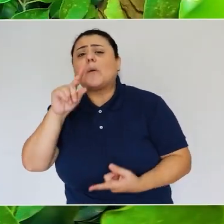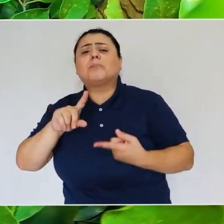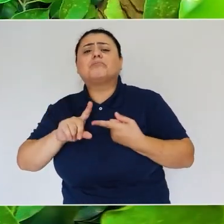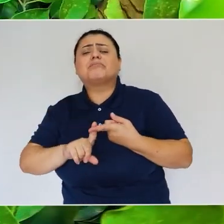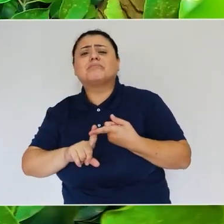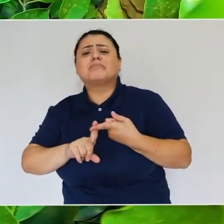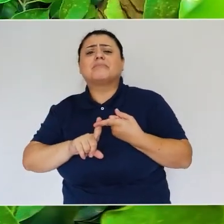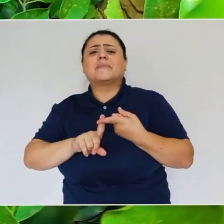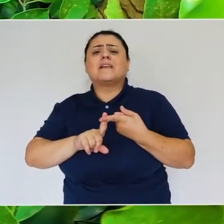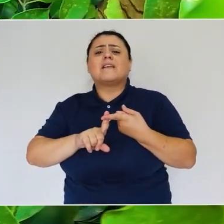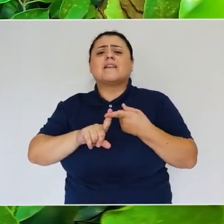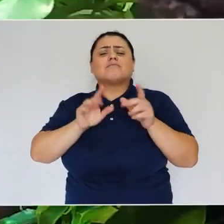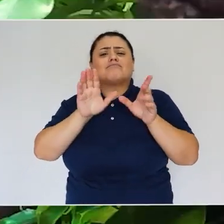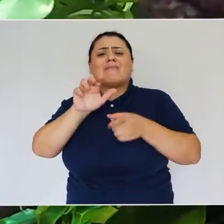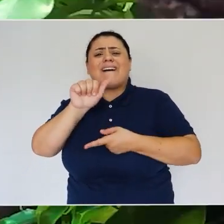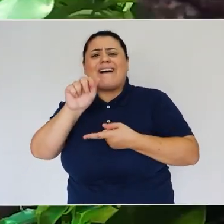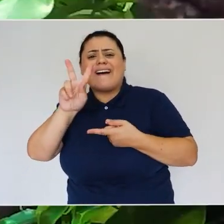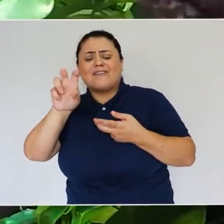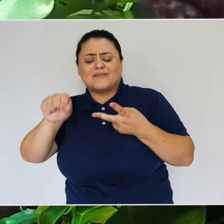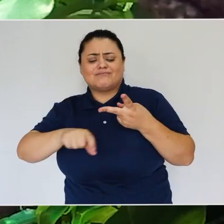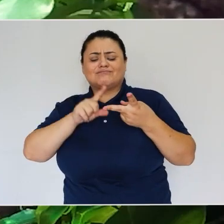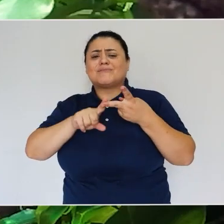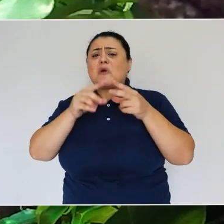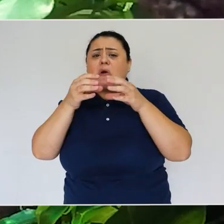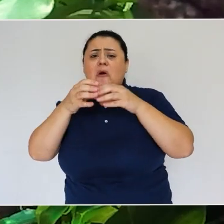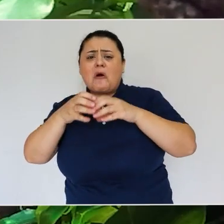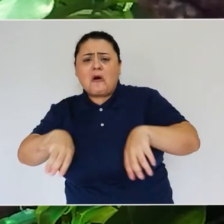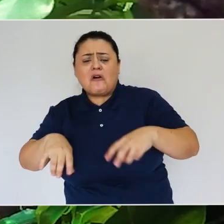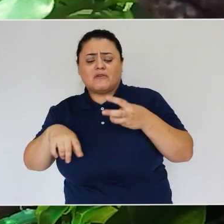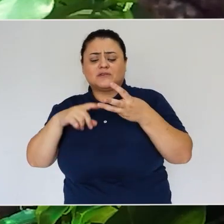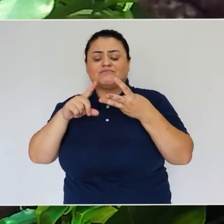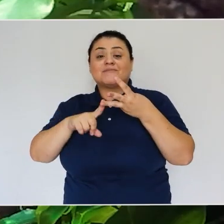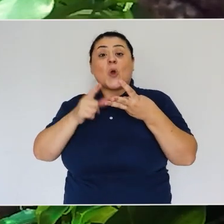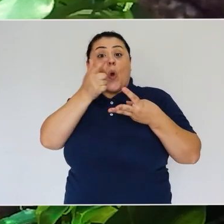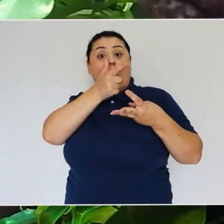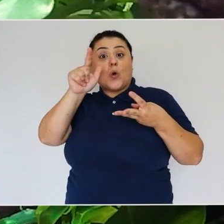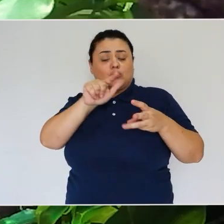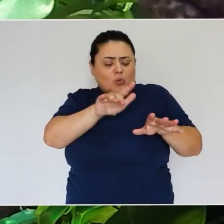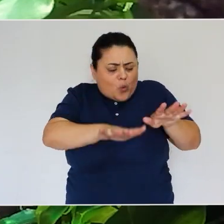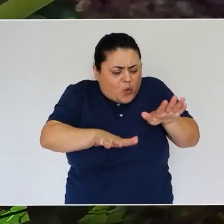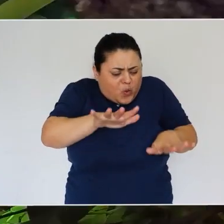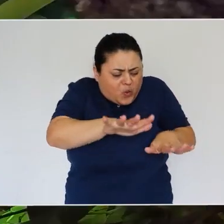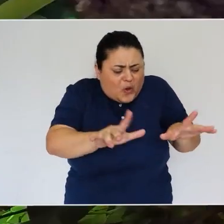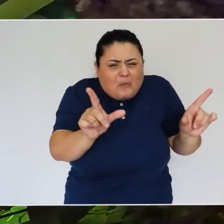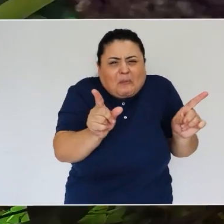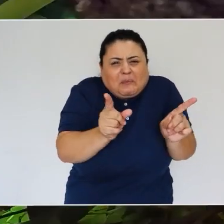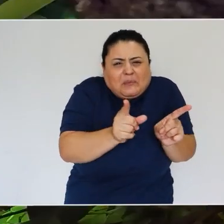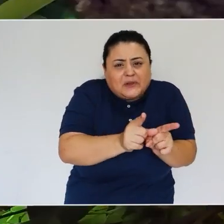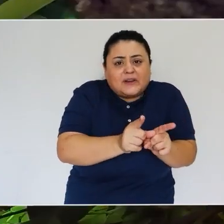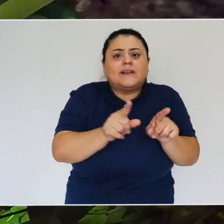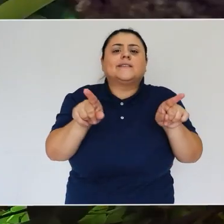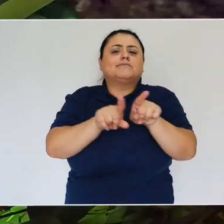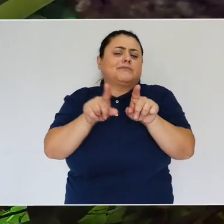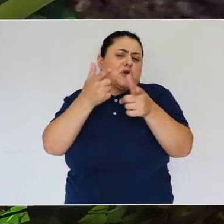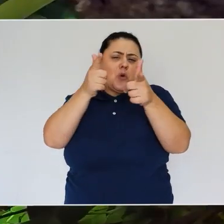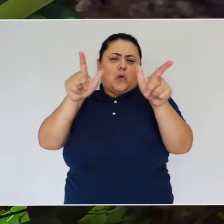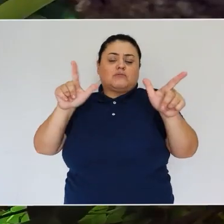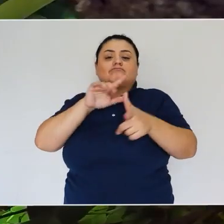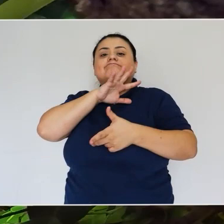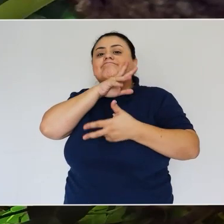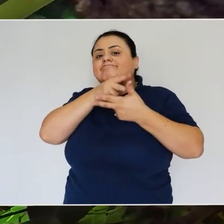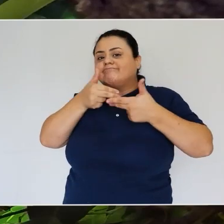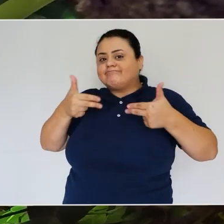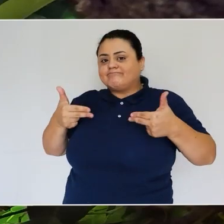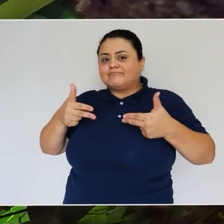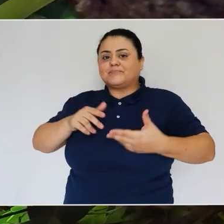Alimenta-se de aves, ovos, lagartos menores, cobras e outros invertebrados.